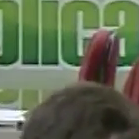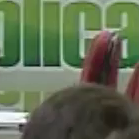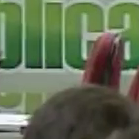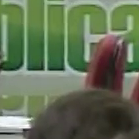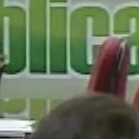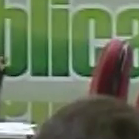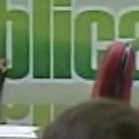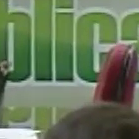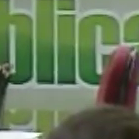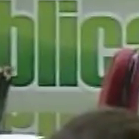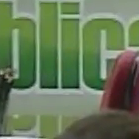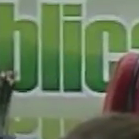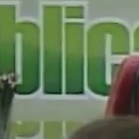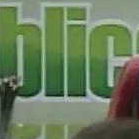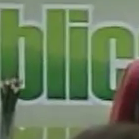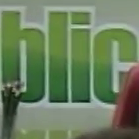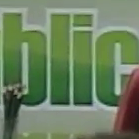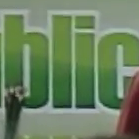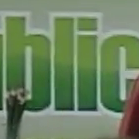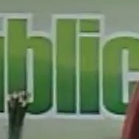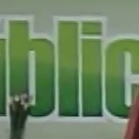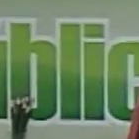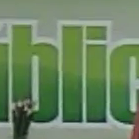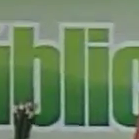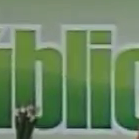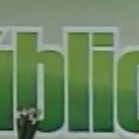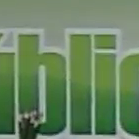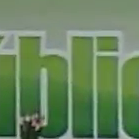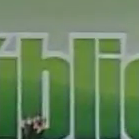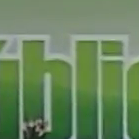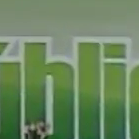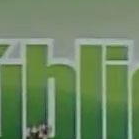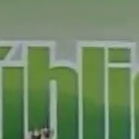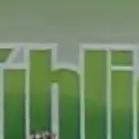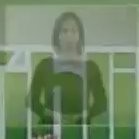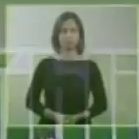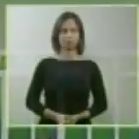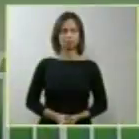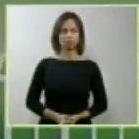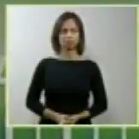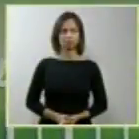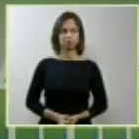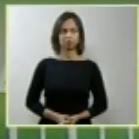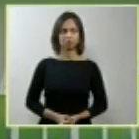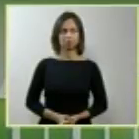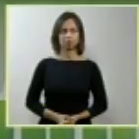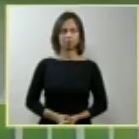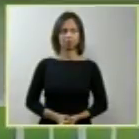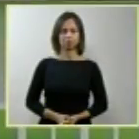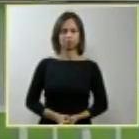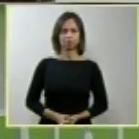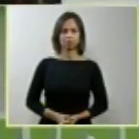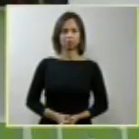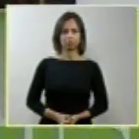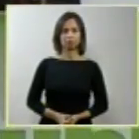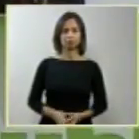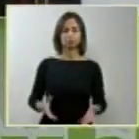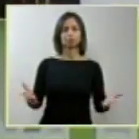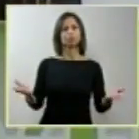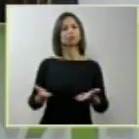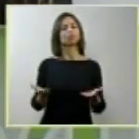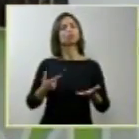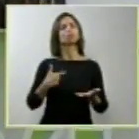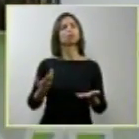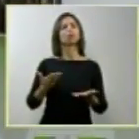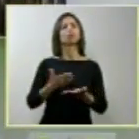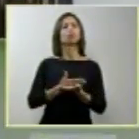agora esses debates. Vamos à audiência. Estamos a participar deste